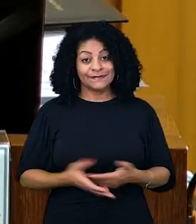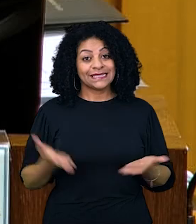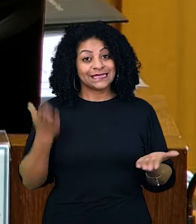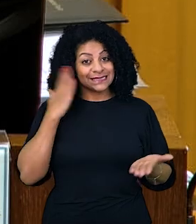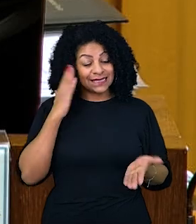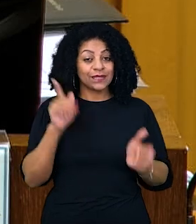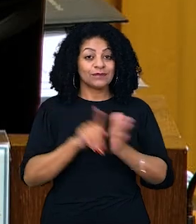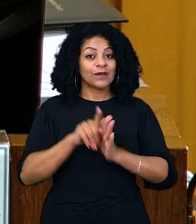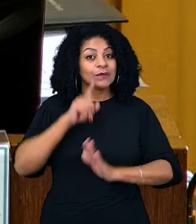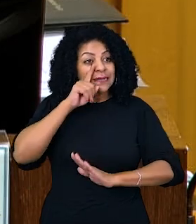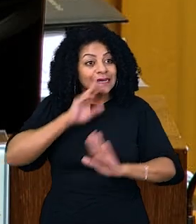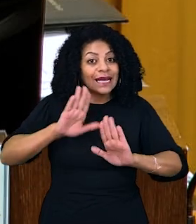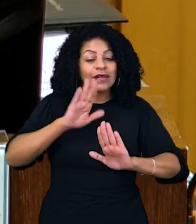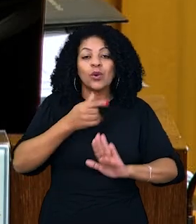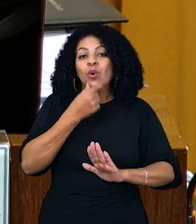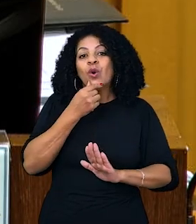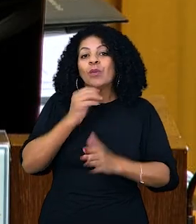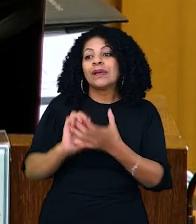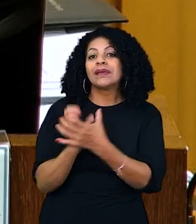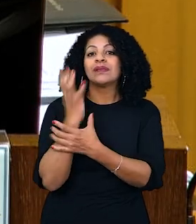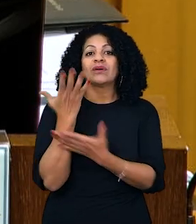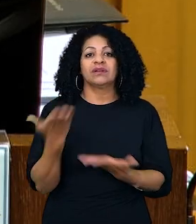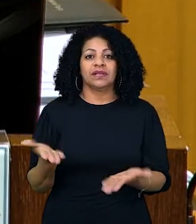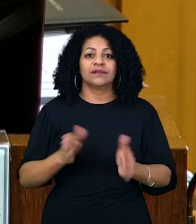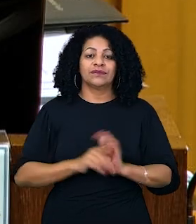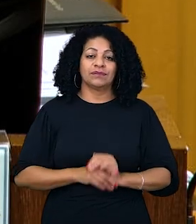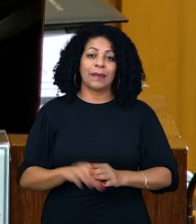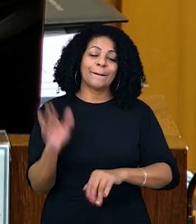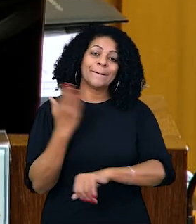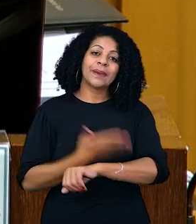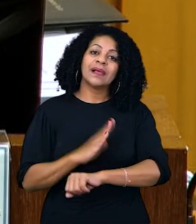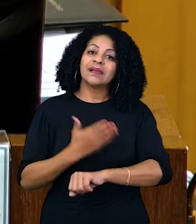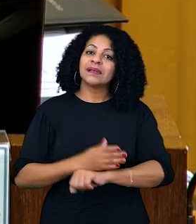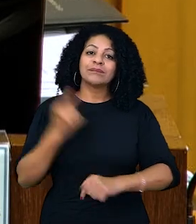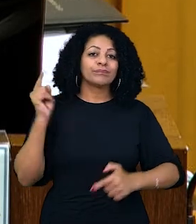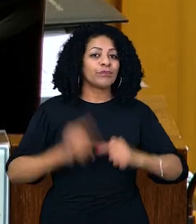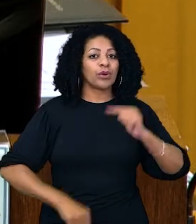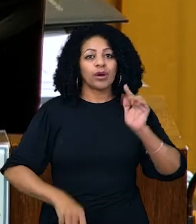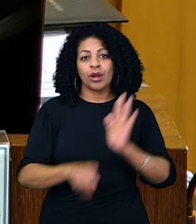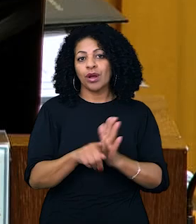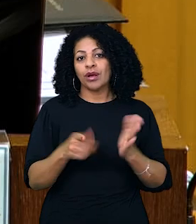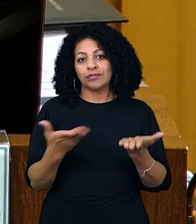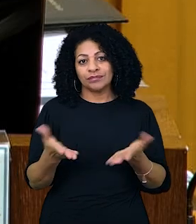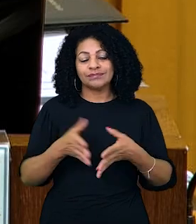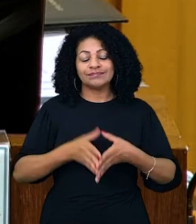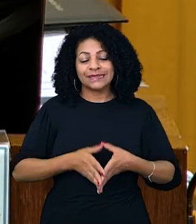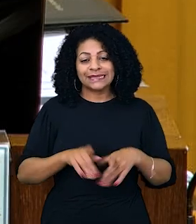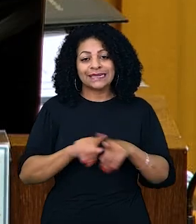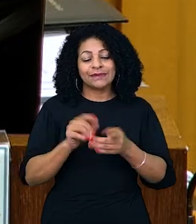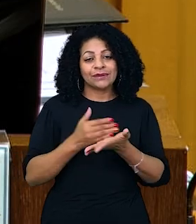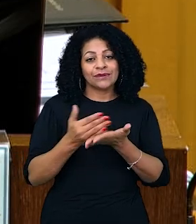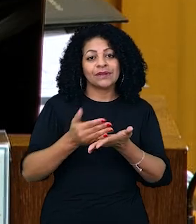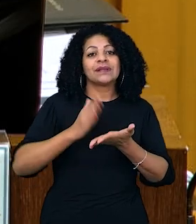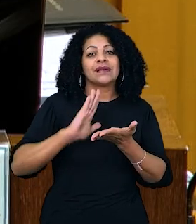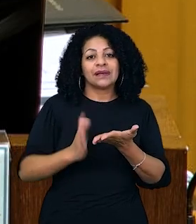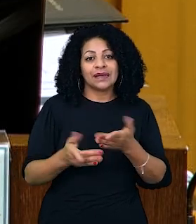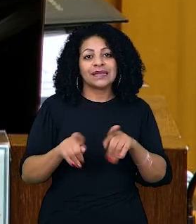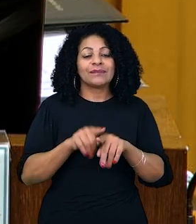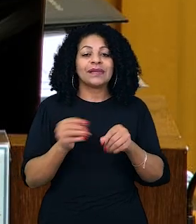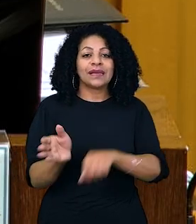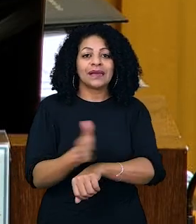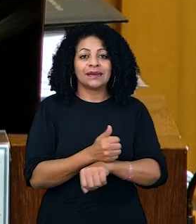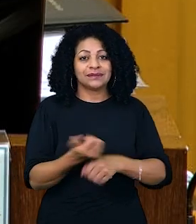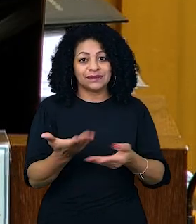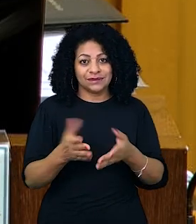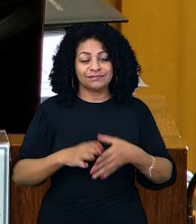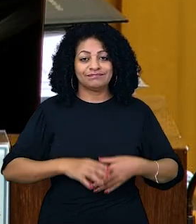consiste no risco criado pelo próprio trabalhador ao adotar a prática proibida pela empresa, de iniciar a derrubada de uma árvore antes de terminar o